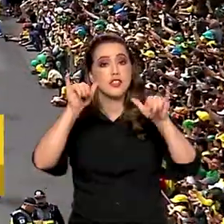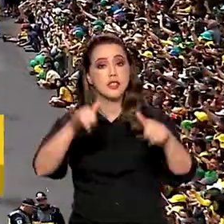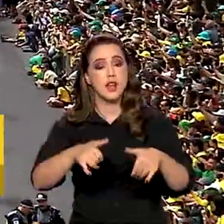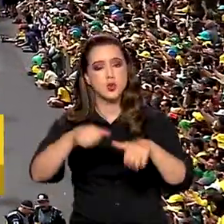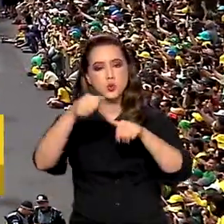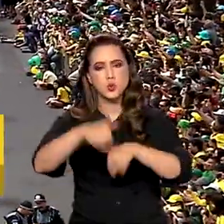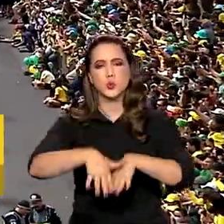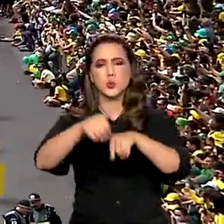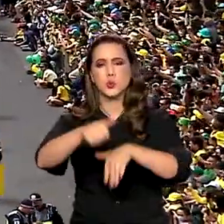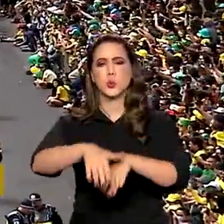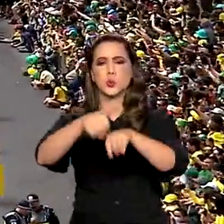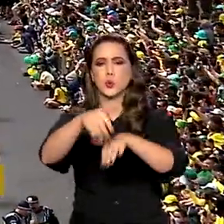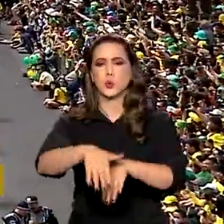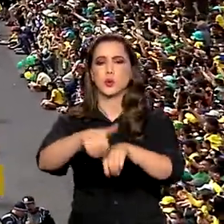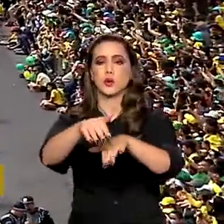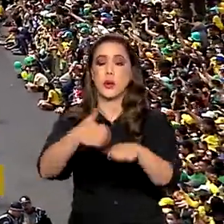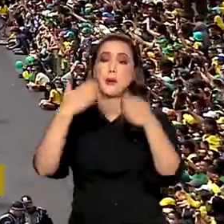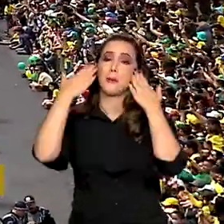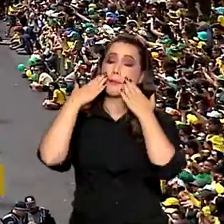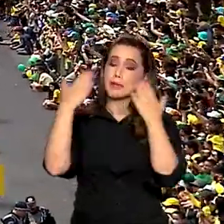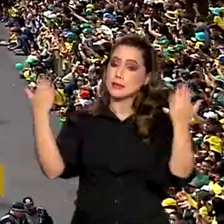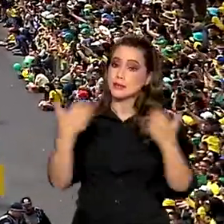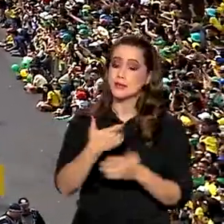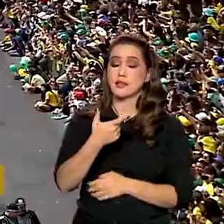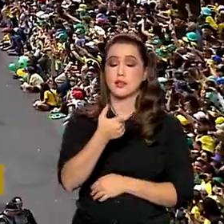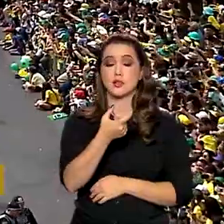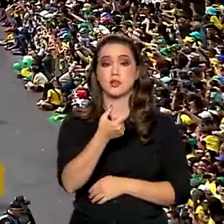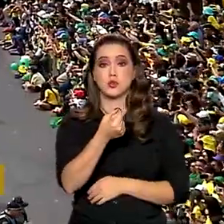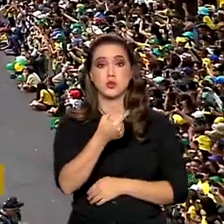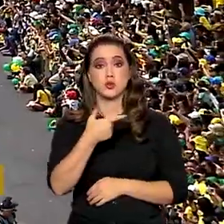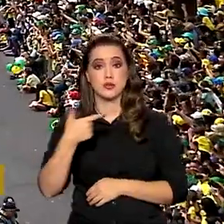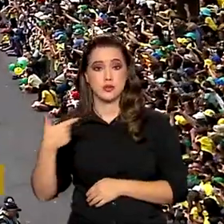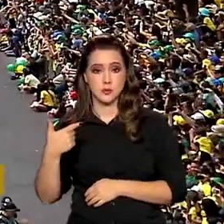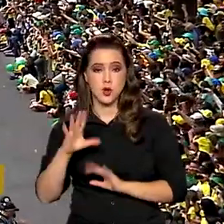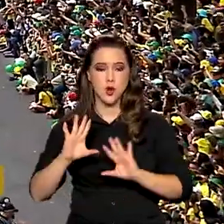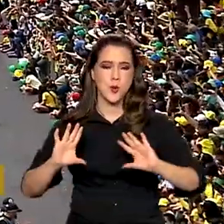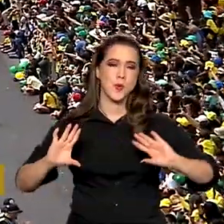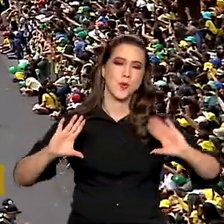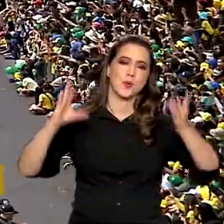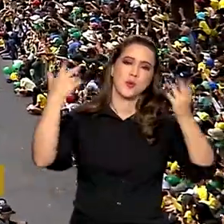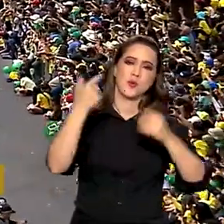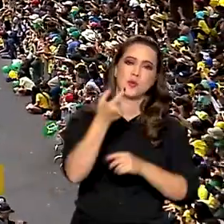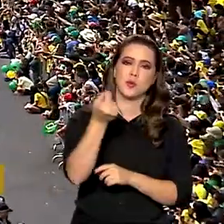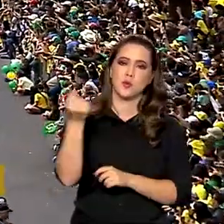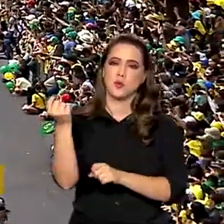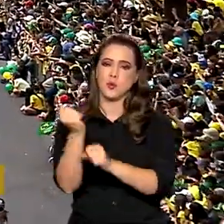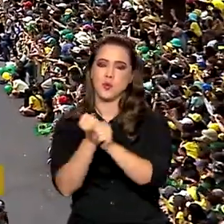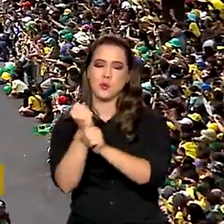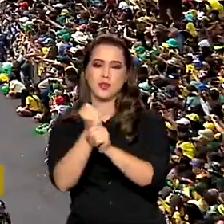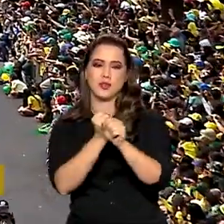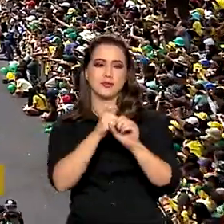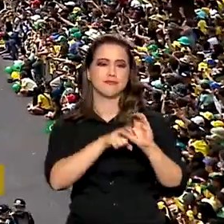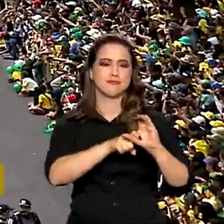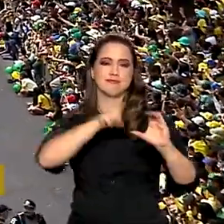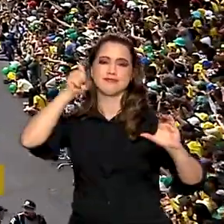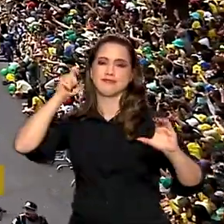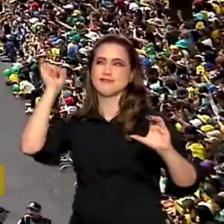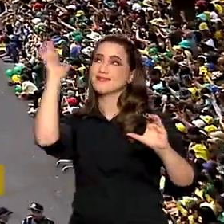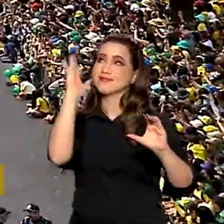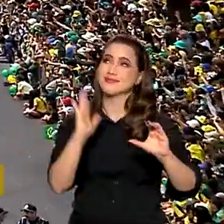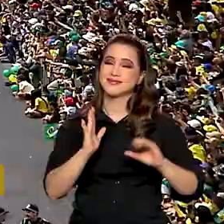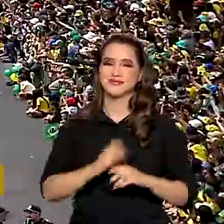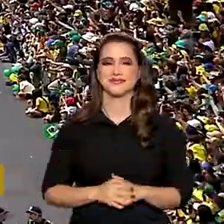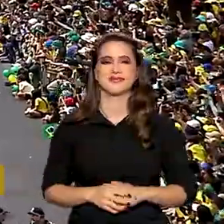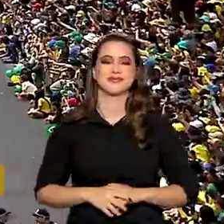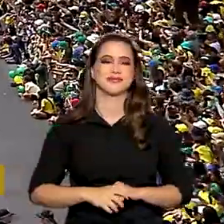De 7 de setembro de 2022, em comemoração ao bicentenário da independência do